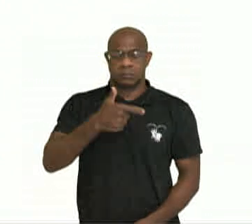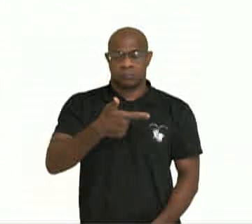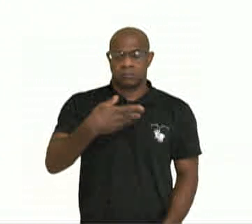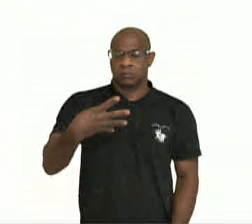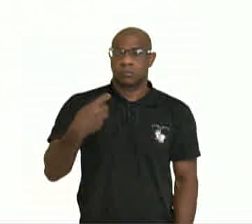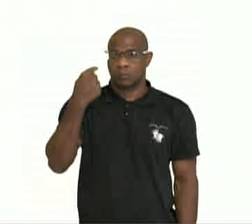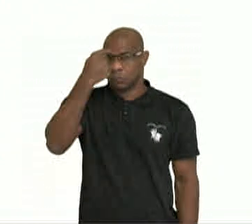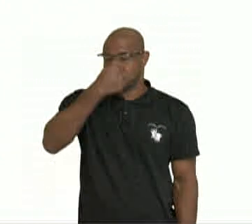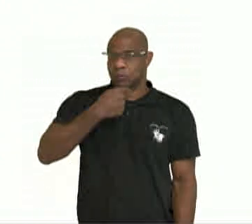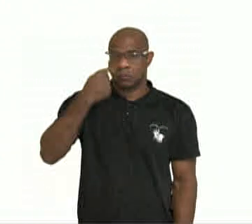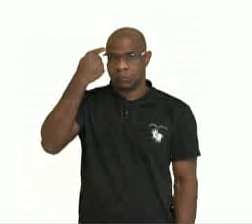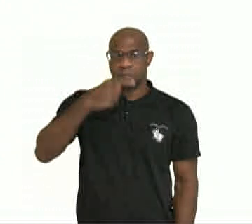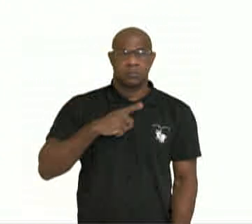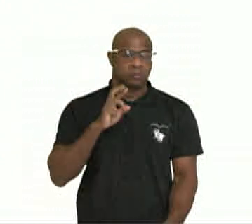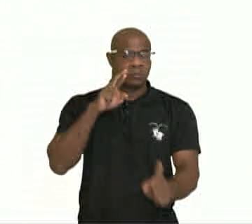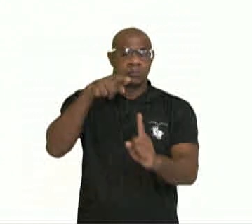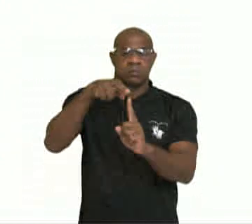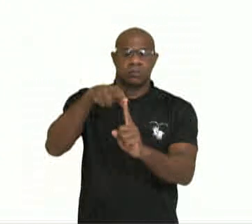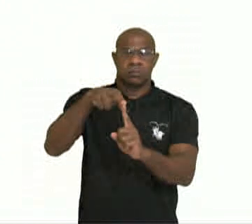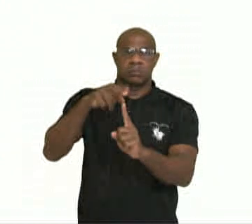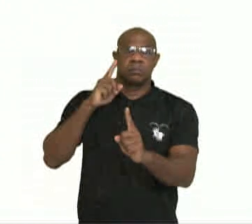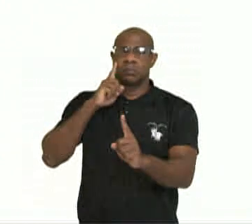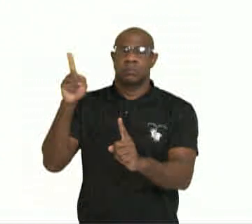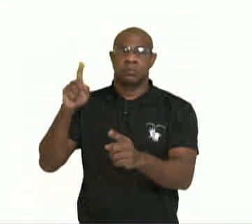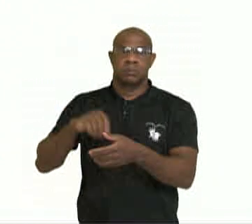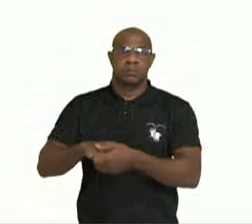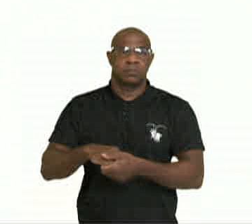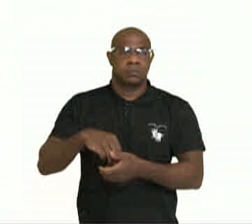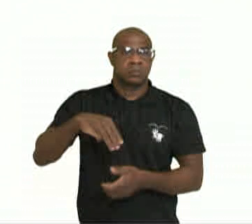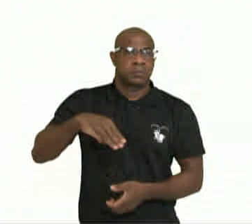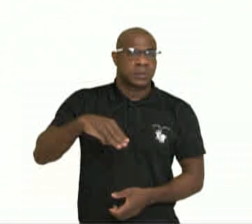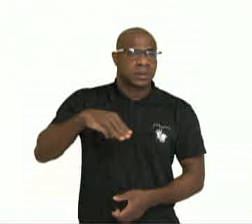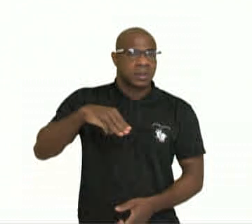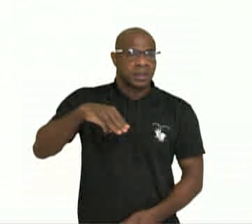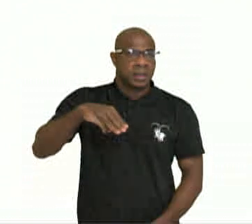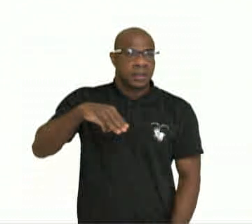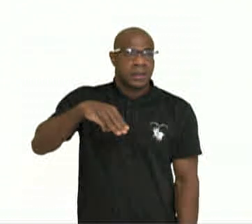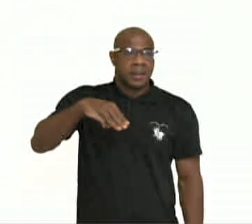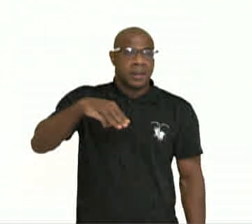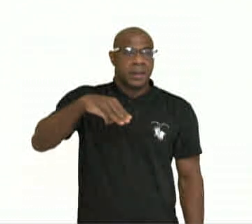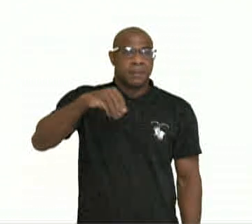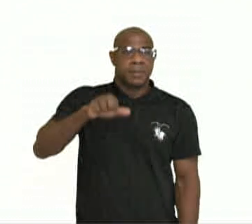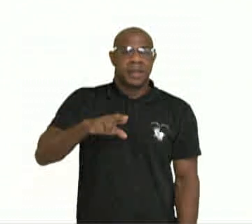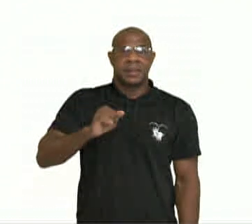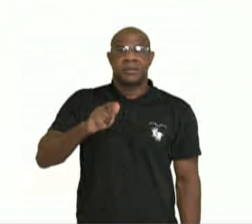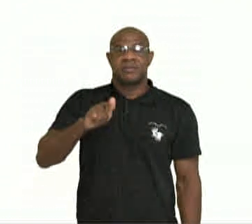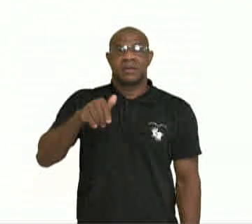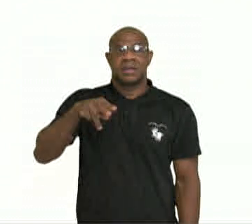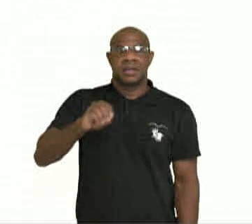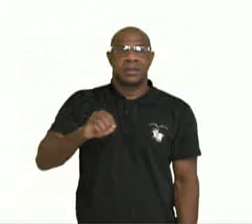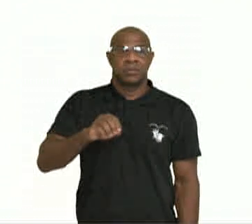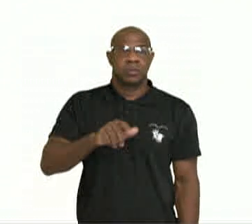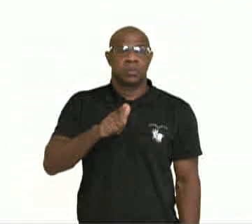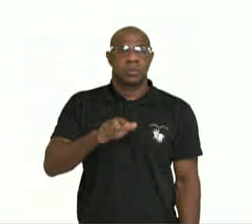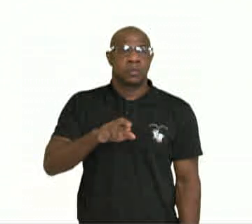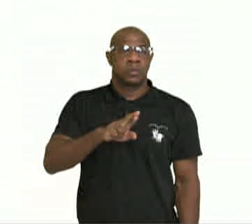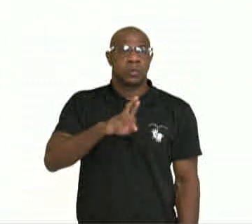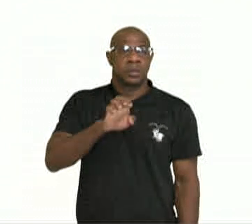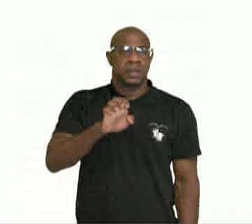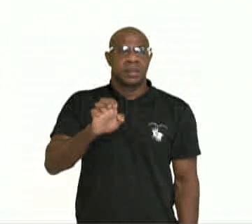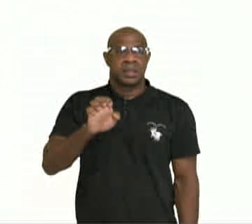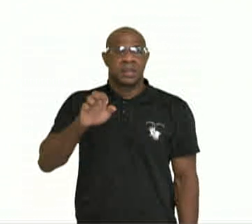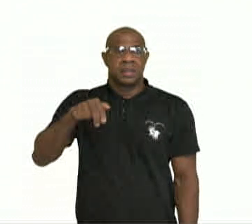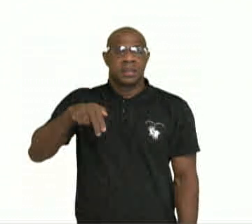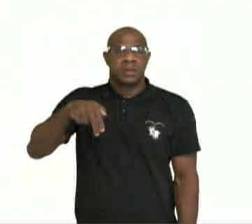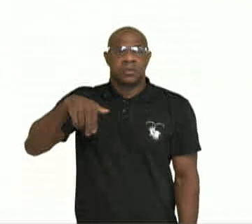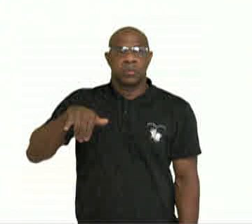como referência aqui o meridiano zero, também chamado meridiano de Greenwich. Recorda-se aí das aulas de geografia? Olha